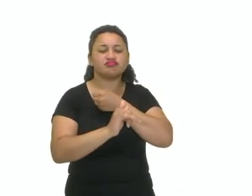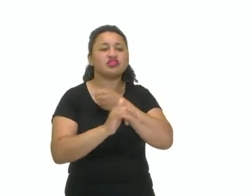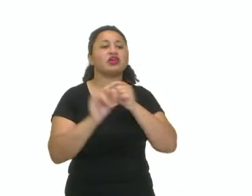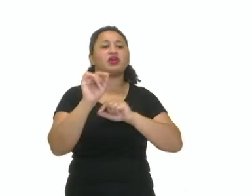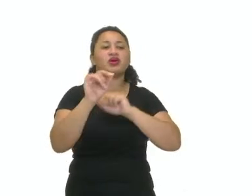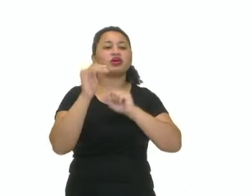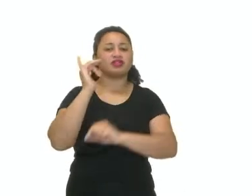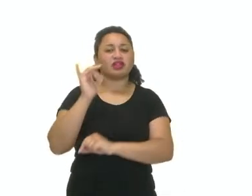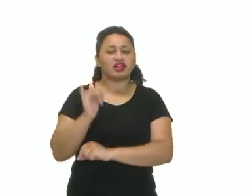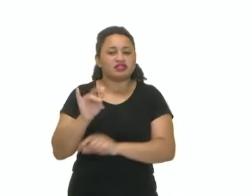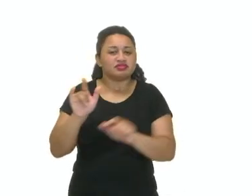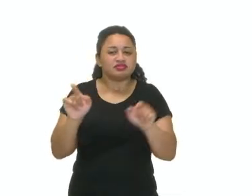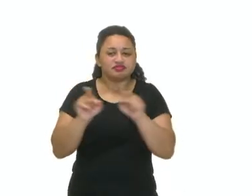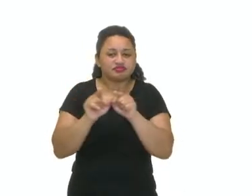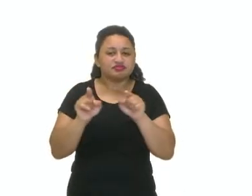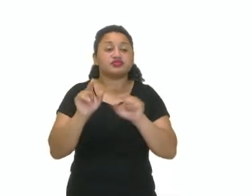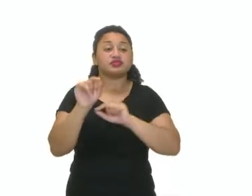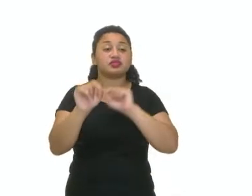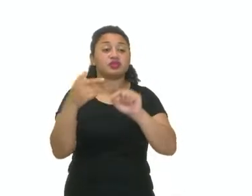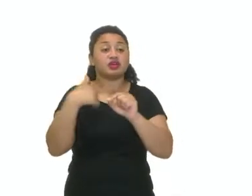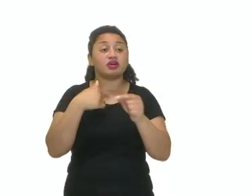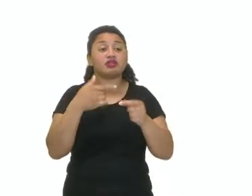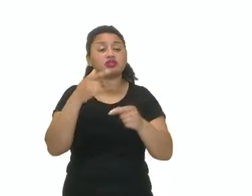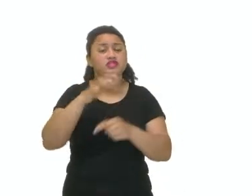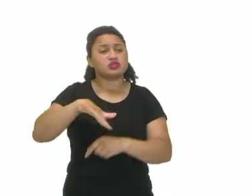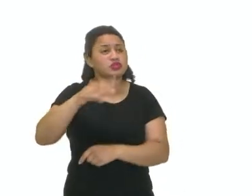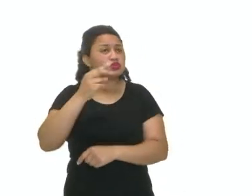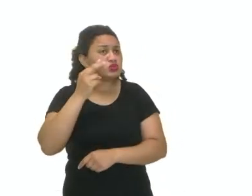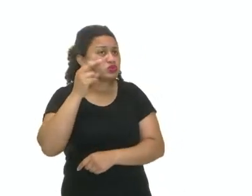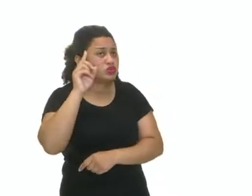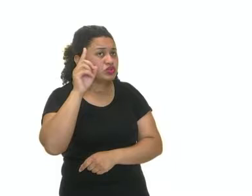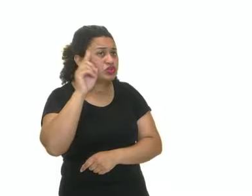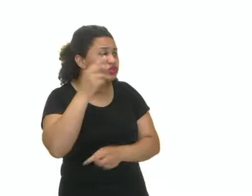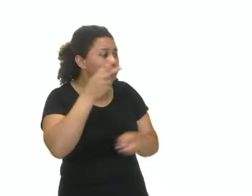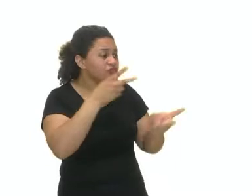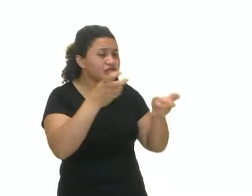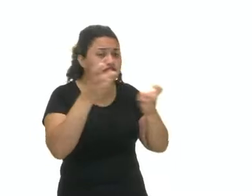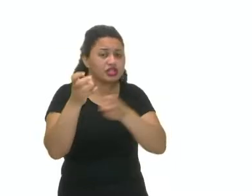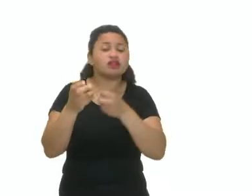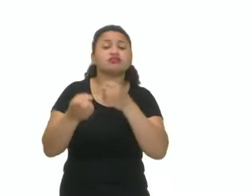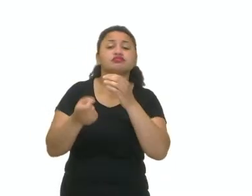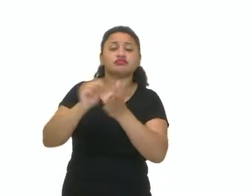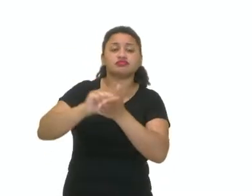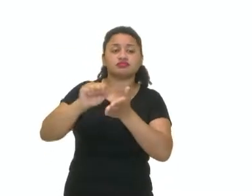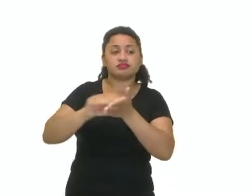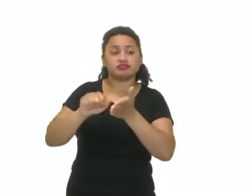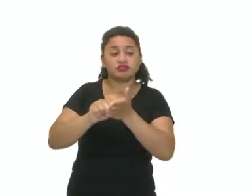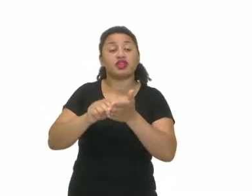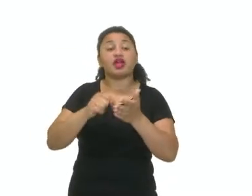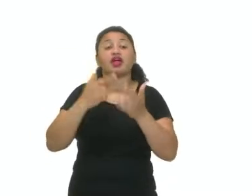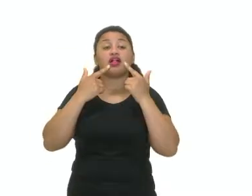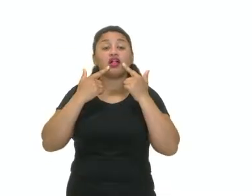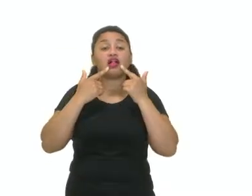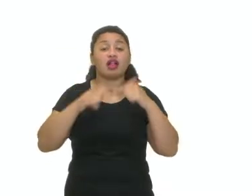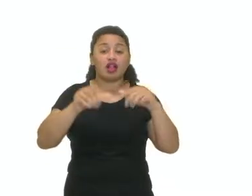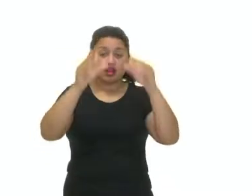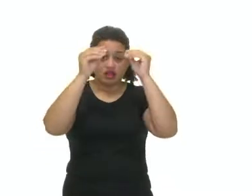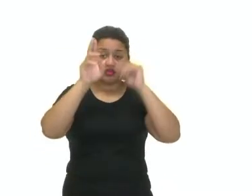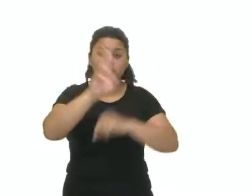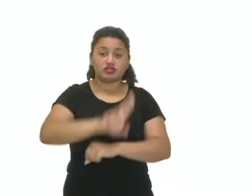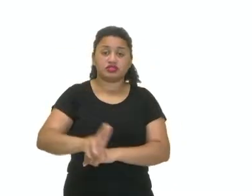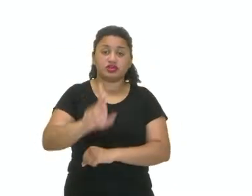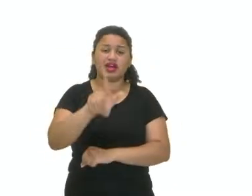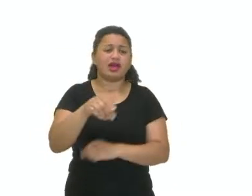estilo coloquial, inspiradas pela observação de situações cotidianas. A linguagem utilizada neste gênero é, em geral,